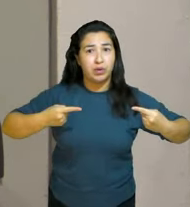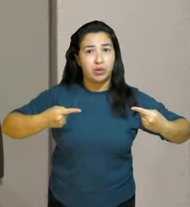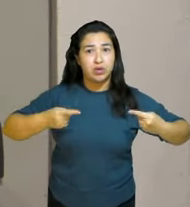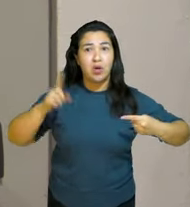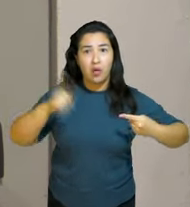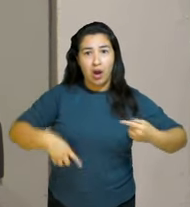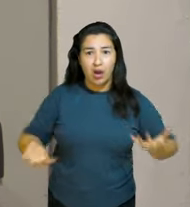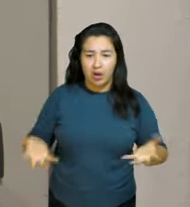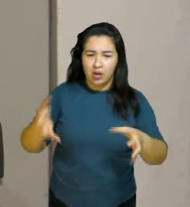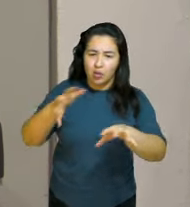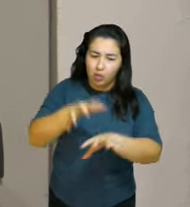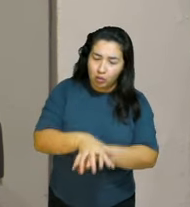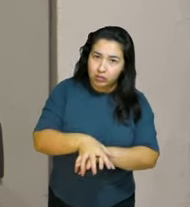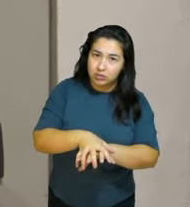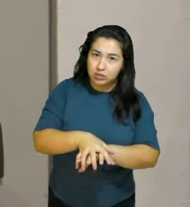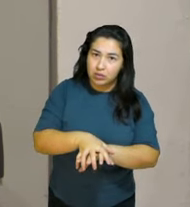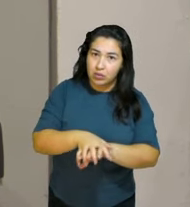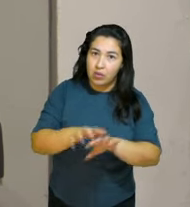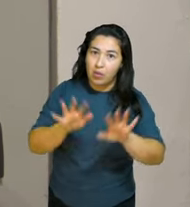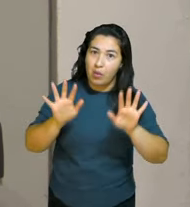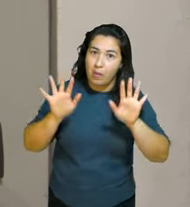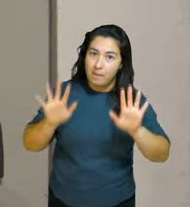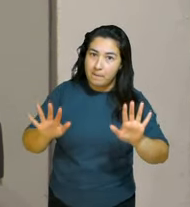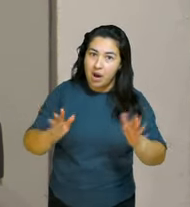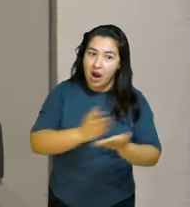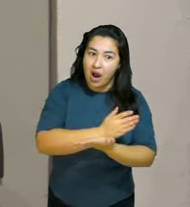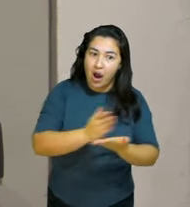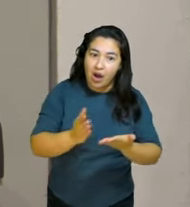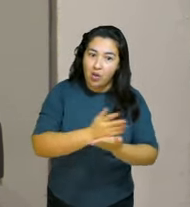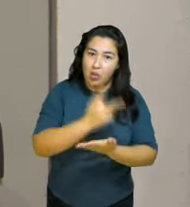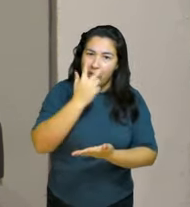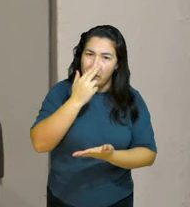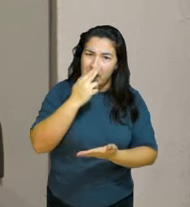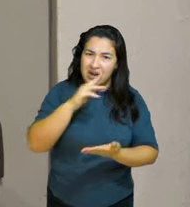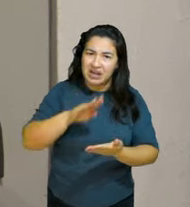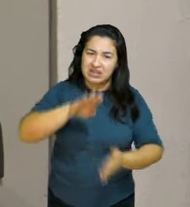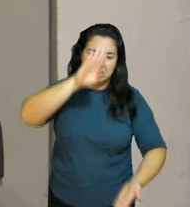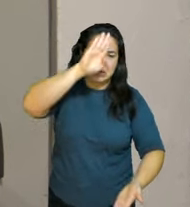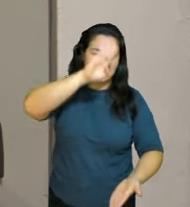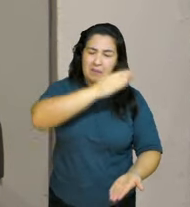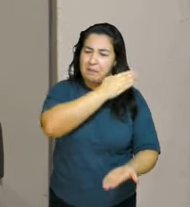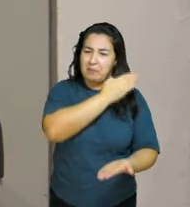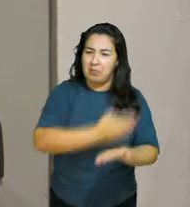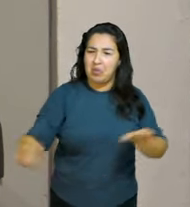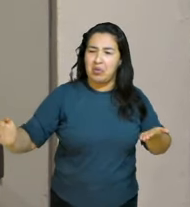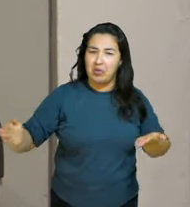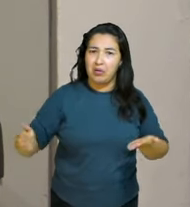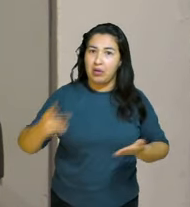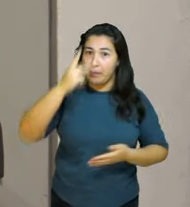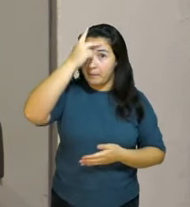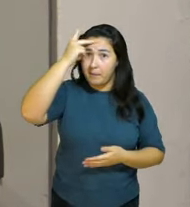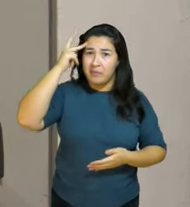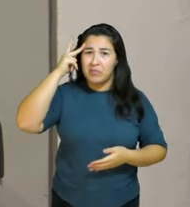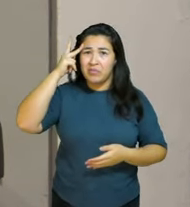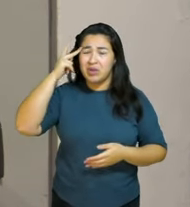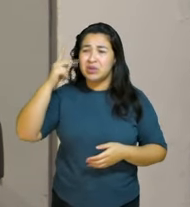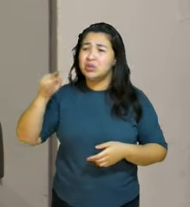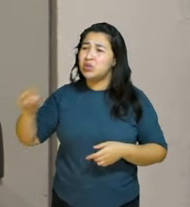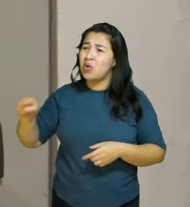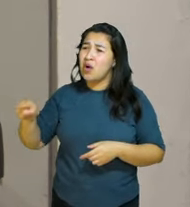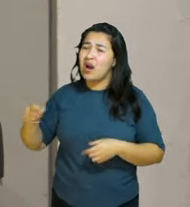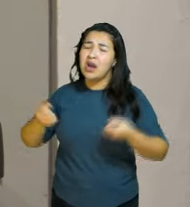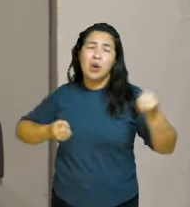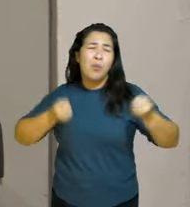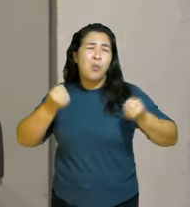inclusão, ela foi, em alguns momentos, para alguns, uma exclusão, infelizmente. O atleta foi até Blumenau, rodando milhares de quilômetros, e não pôde